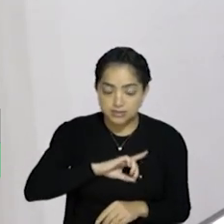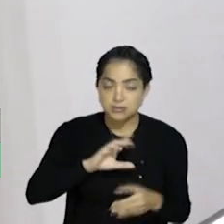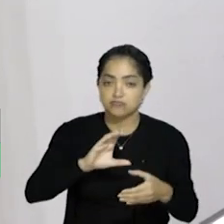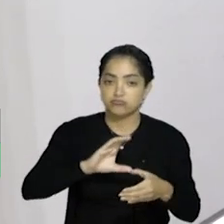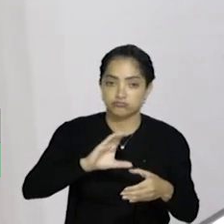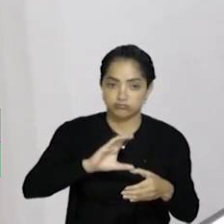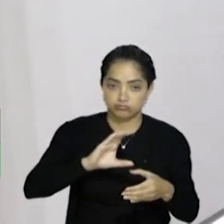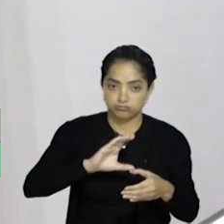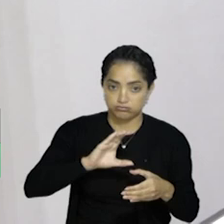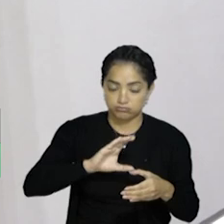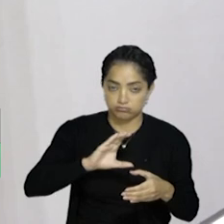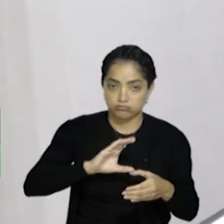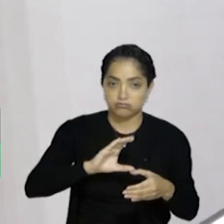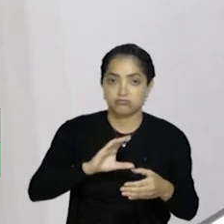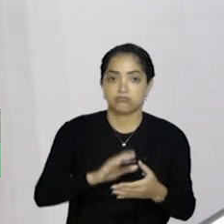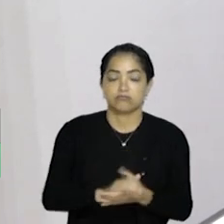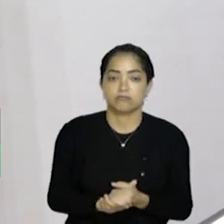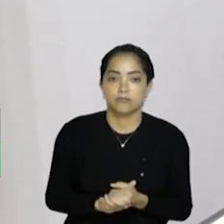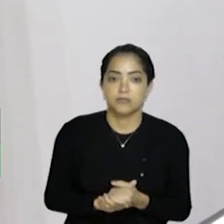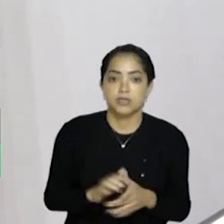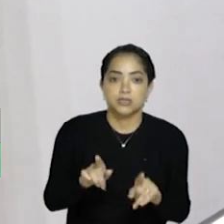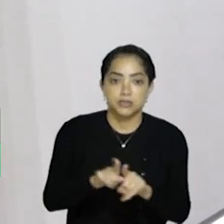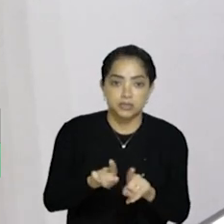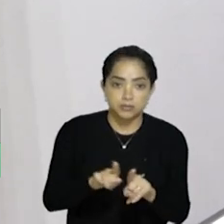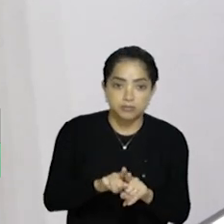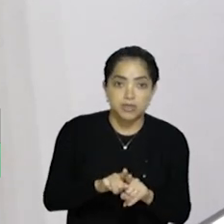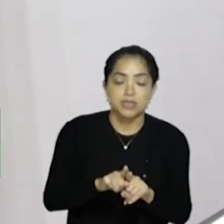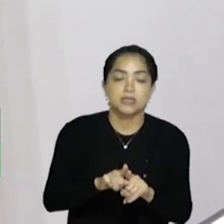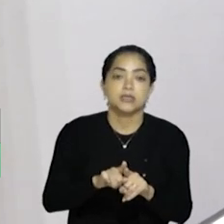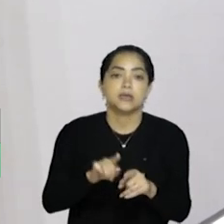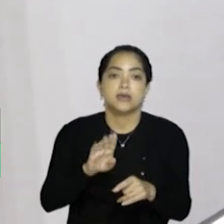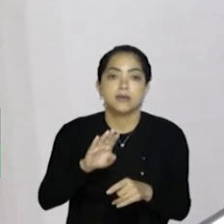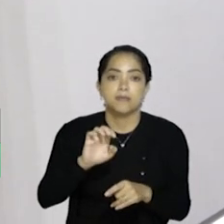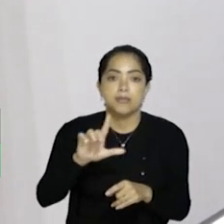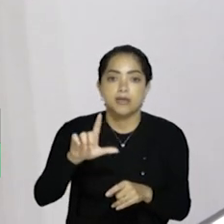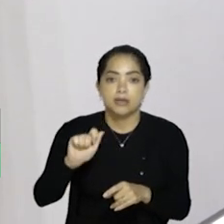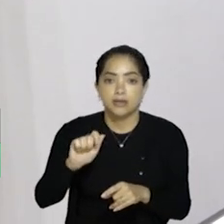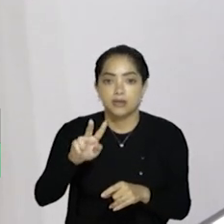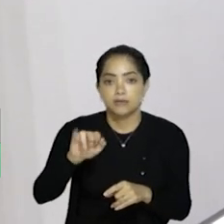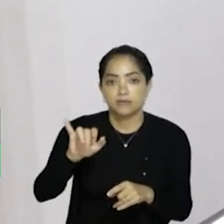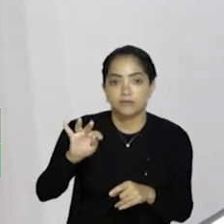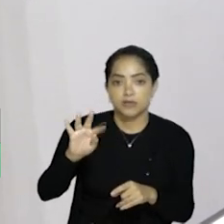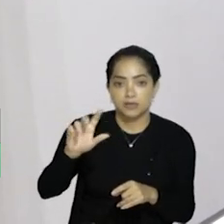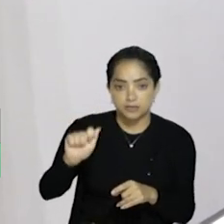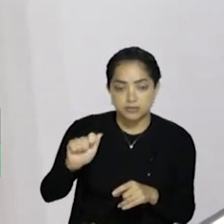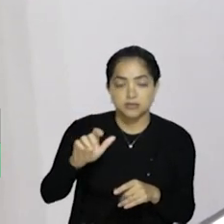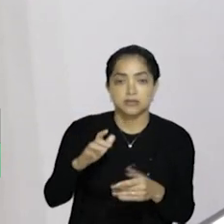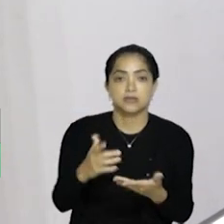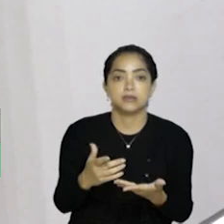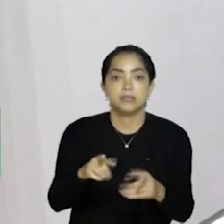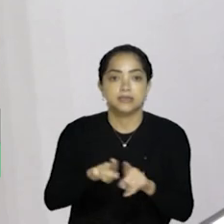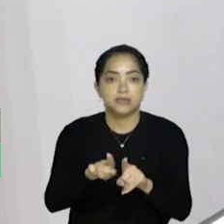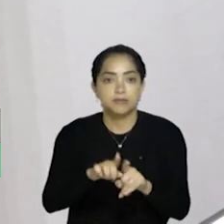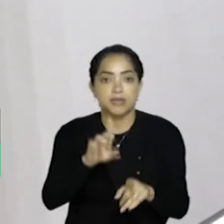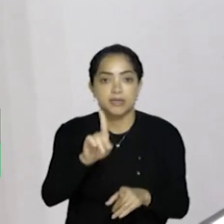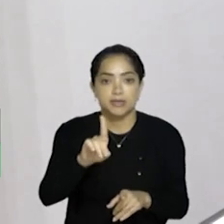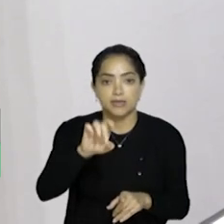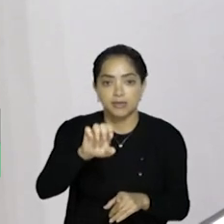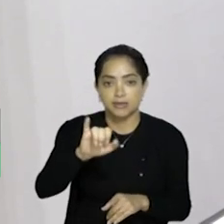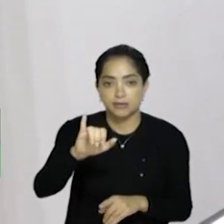de Três Barras Bela Vista todo a dei que a diretoria Estadual de investigação